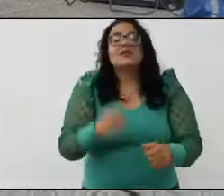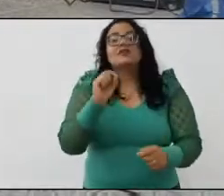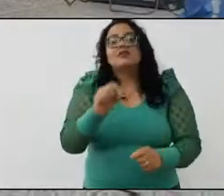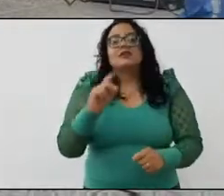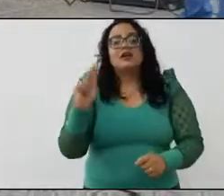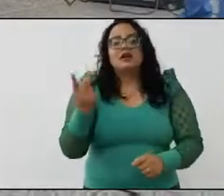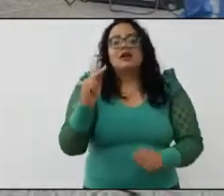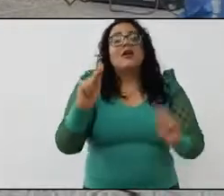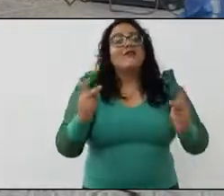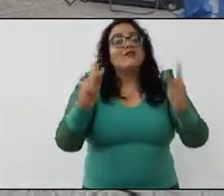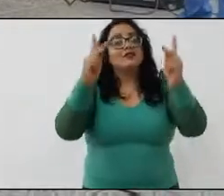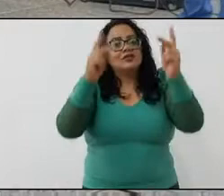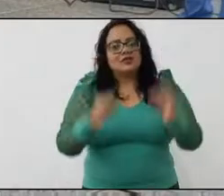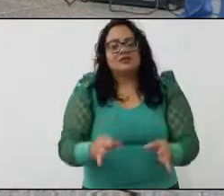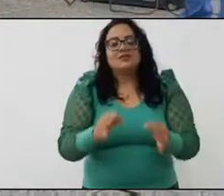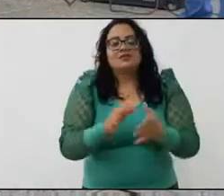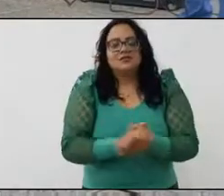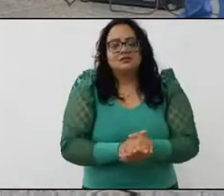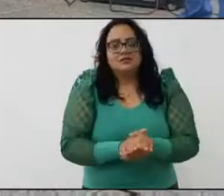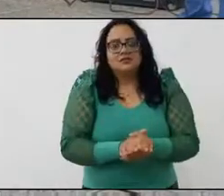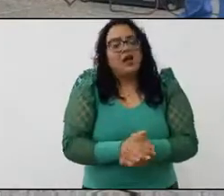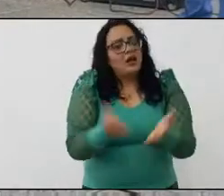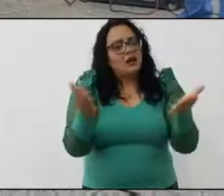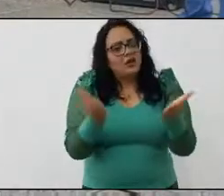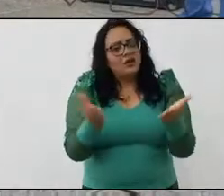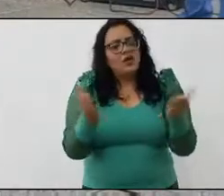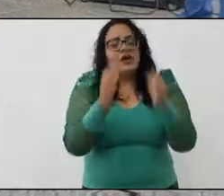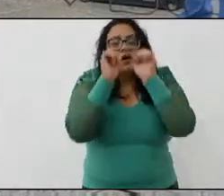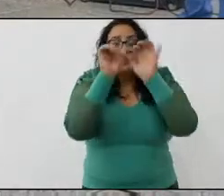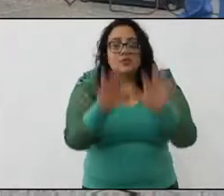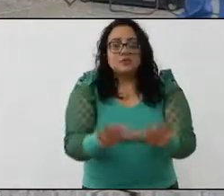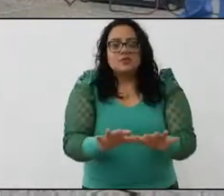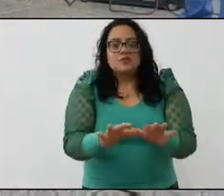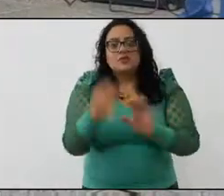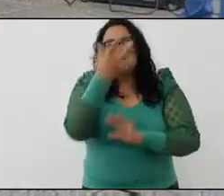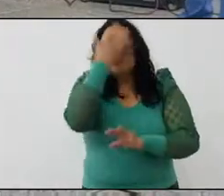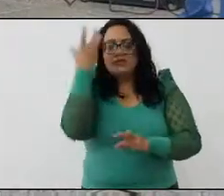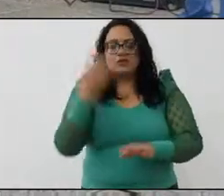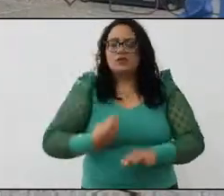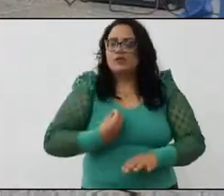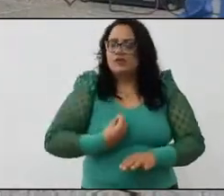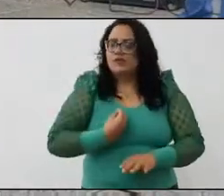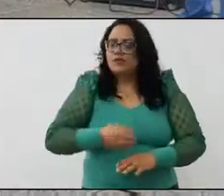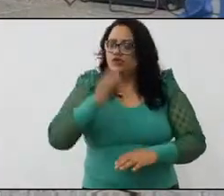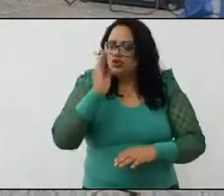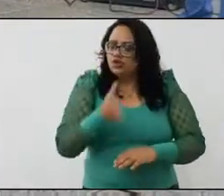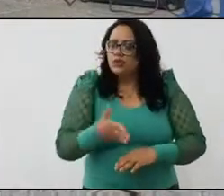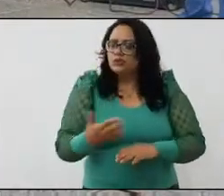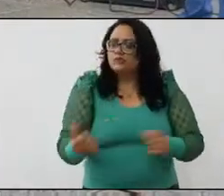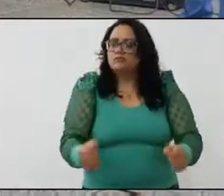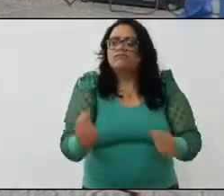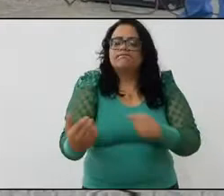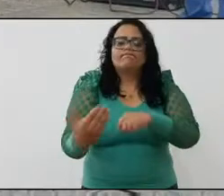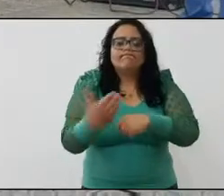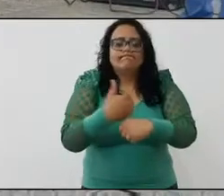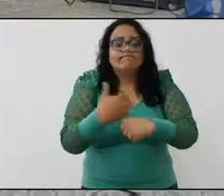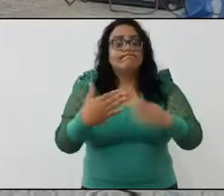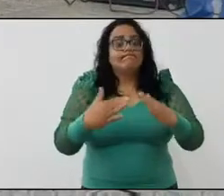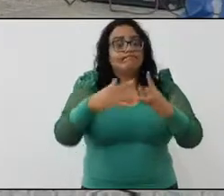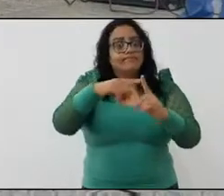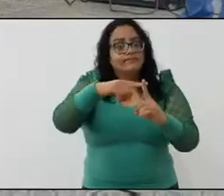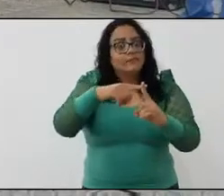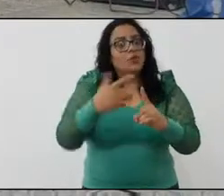garantida. E agora, Senhor, abençoa os Teus filhos que já estão aqui no templo, aqueles que estão a caminho, meu